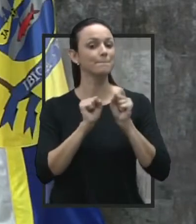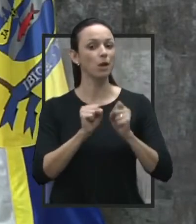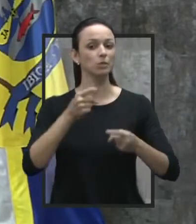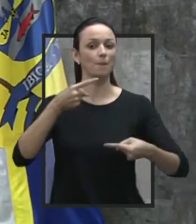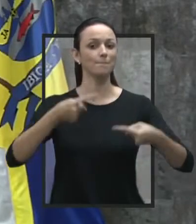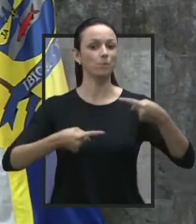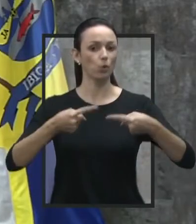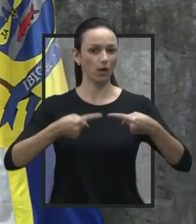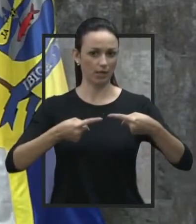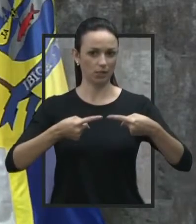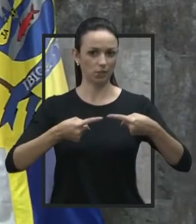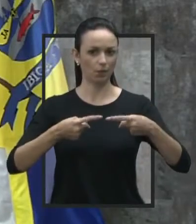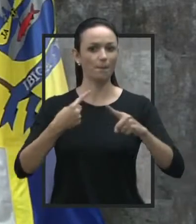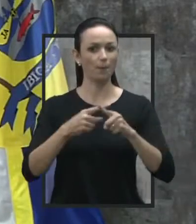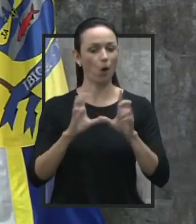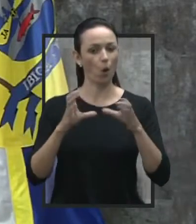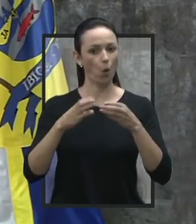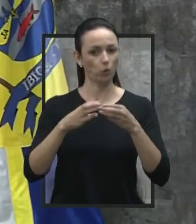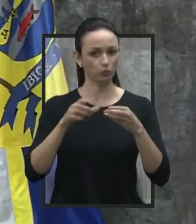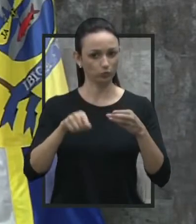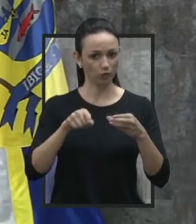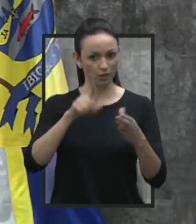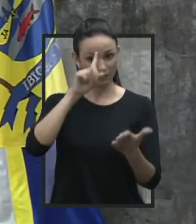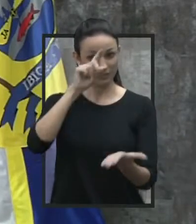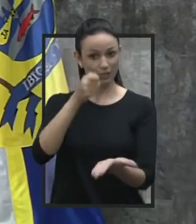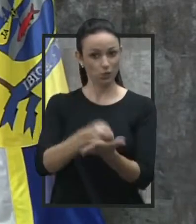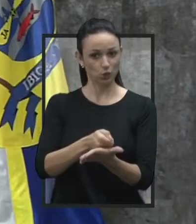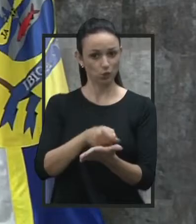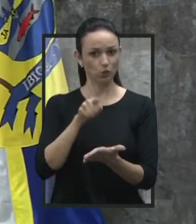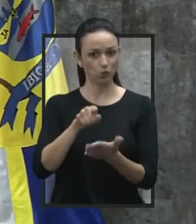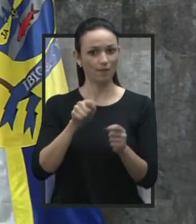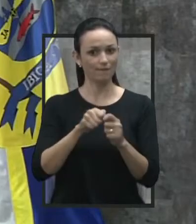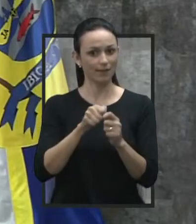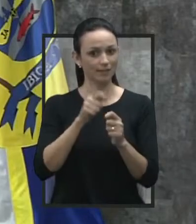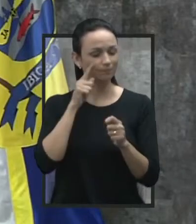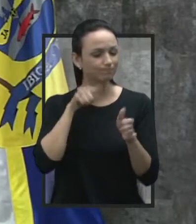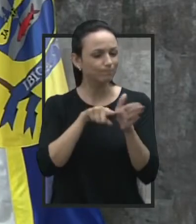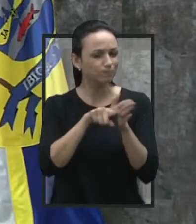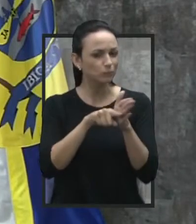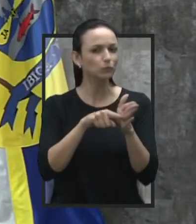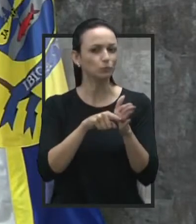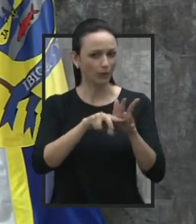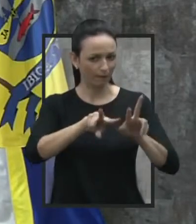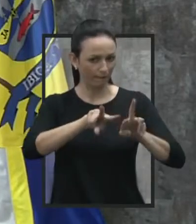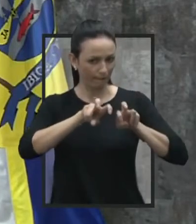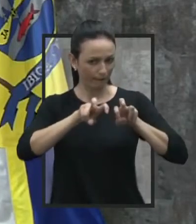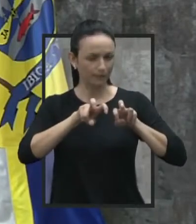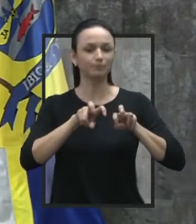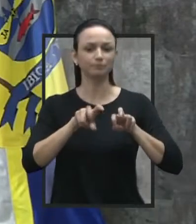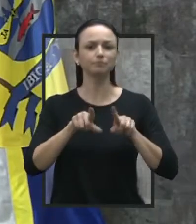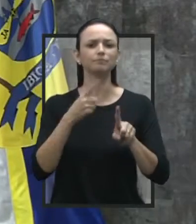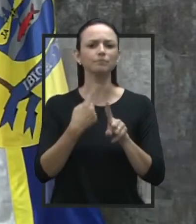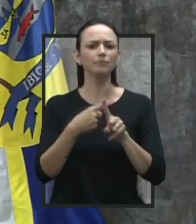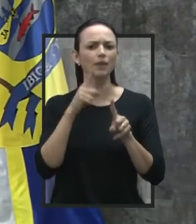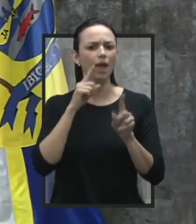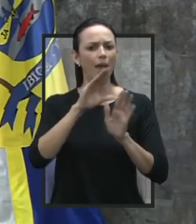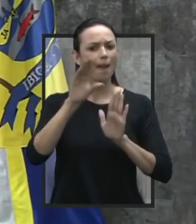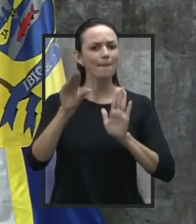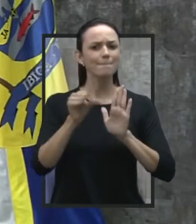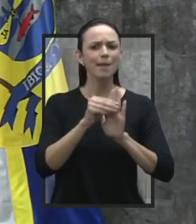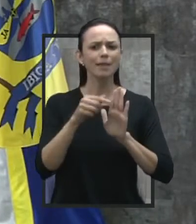ser política. A comissão é que toma essas decisões quando vai fazer a análise. Tecnicamente, verifica se a emenda